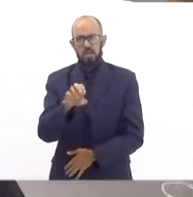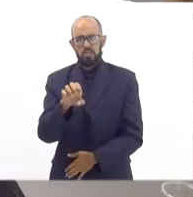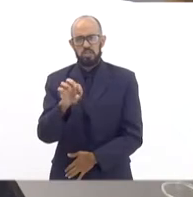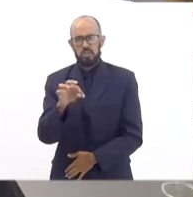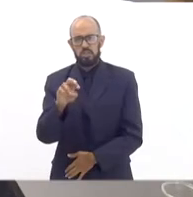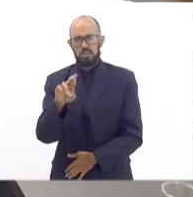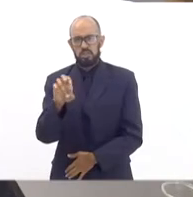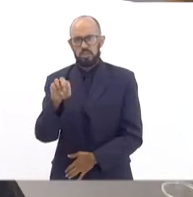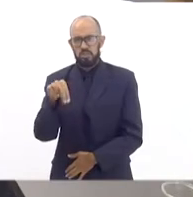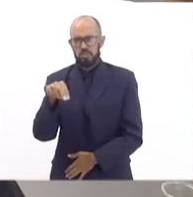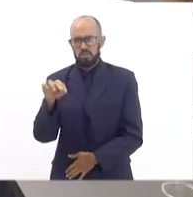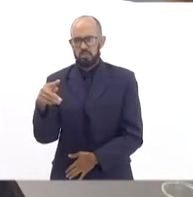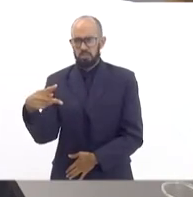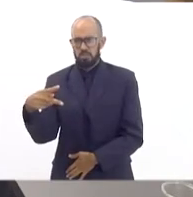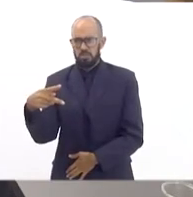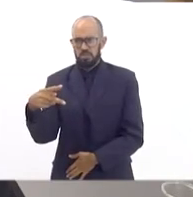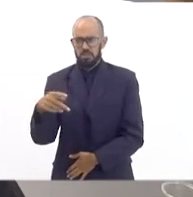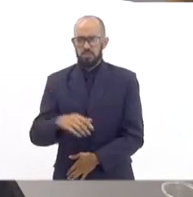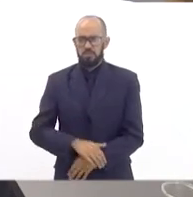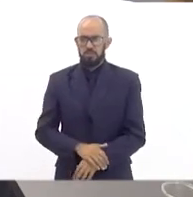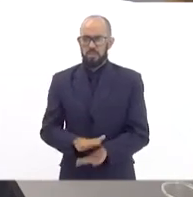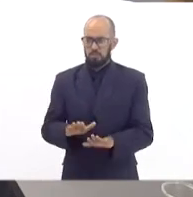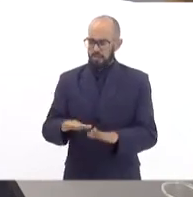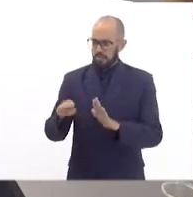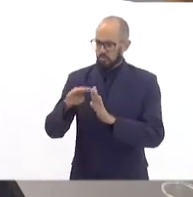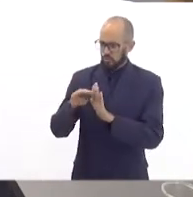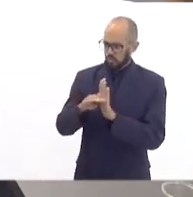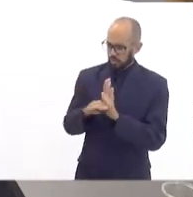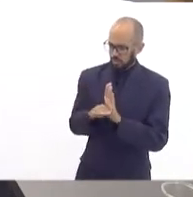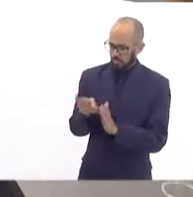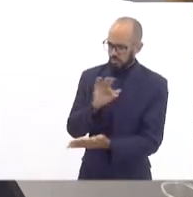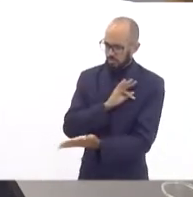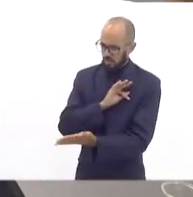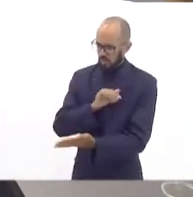Getransp. Esse cronograma, deputada Marta Rojas Paulo, esse que é